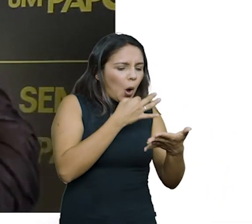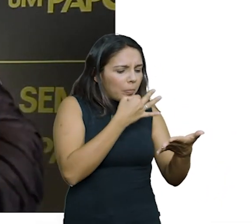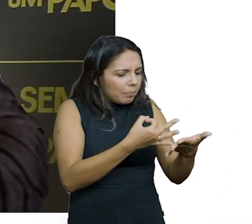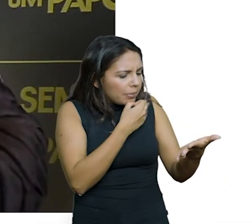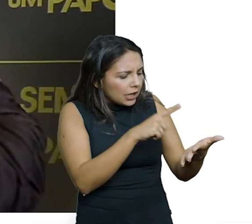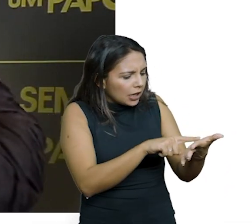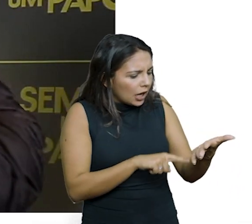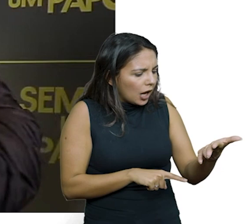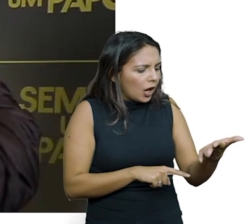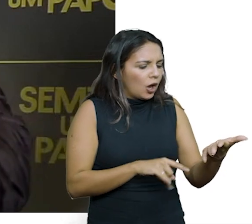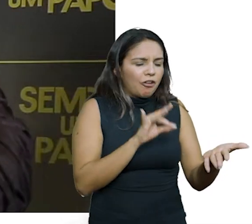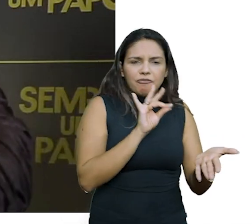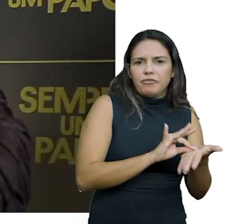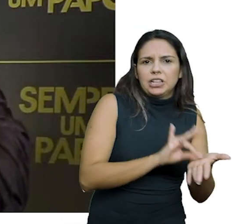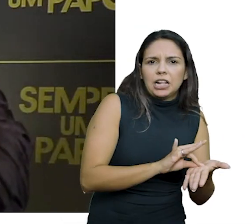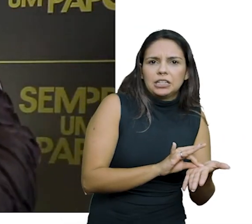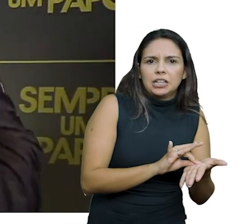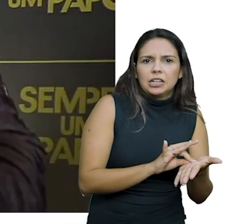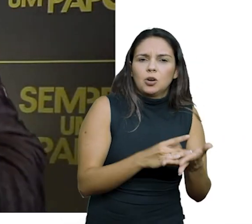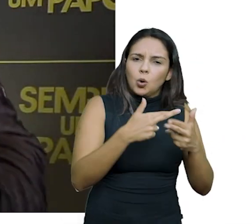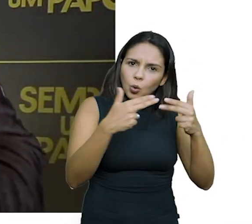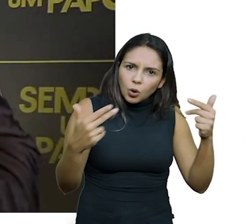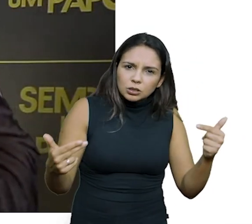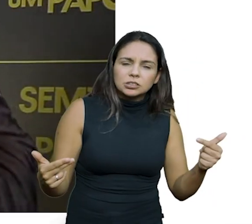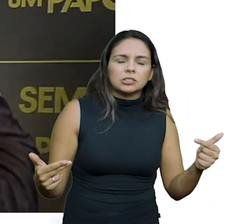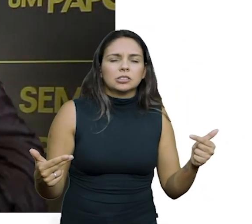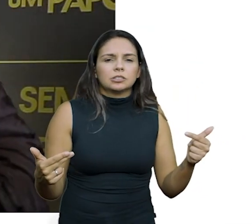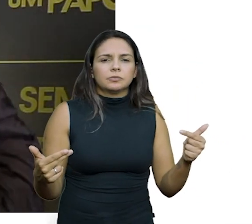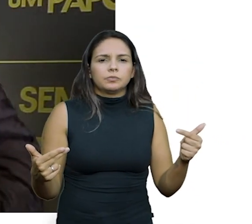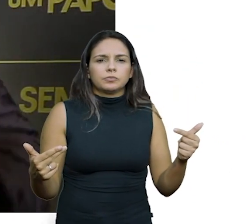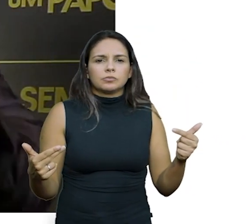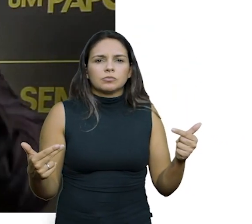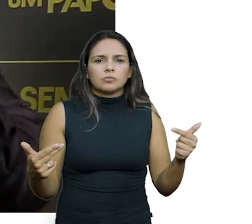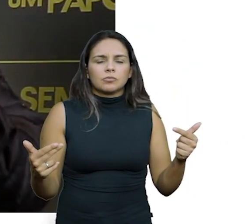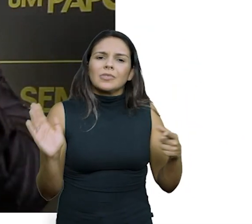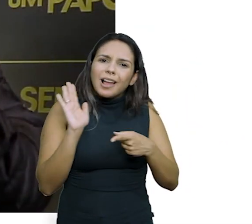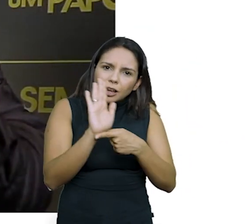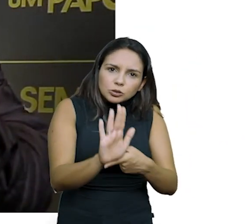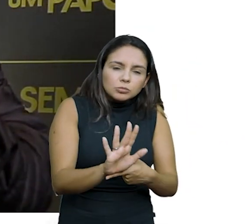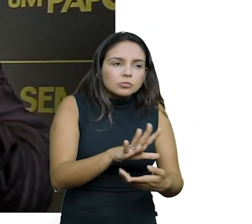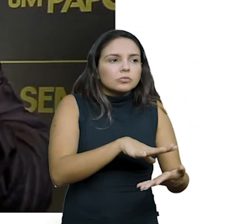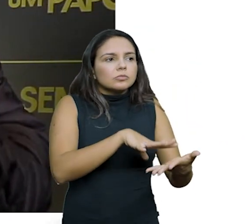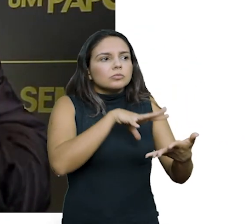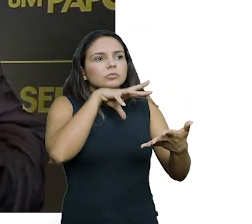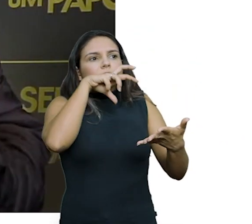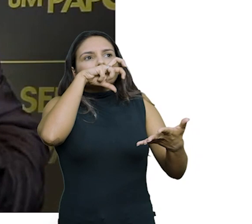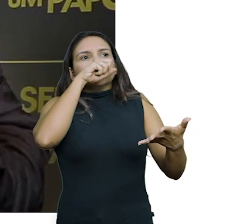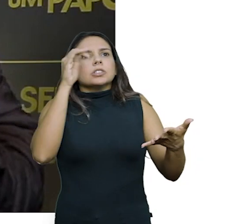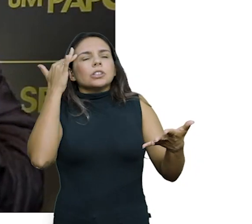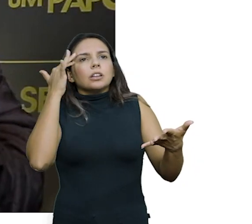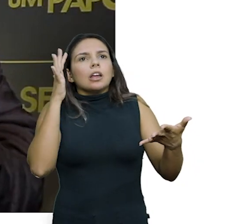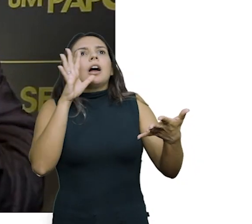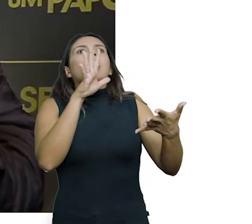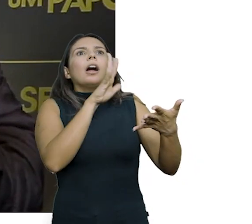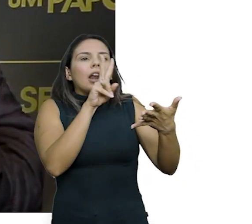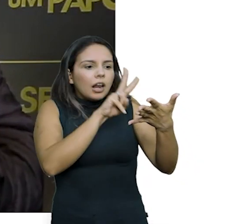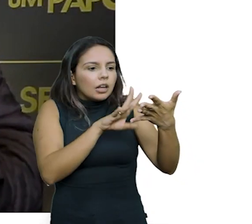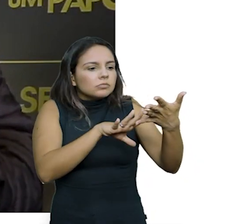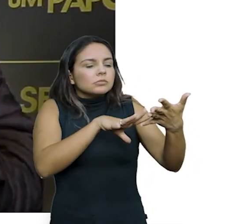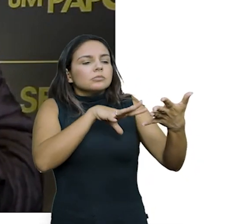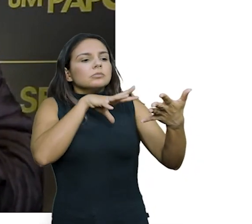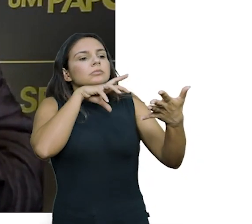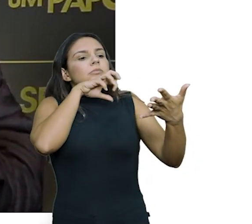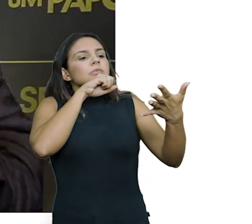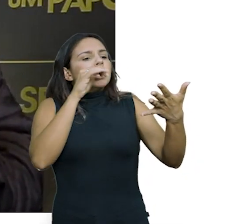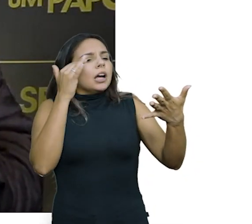análise, ponderações, coisas que vão por aí, que dão esse respiro e nos trazem um pouco